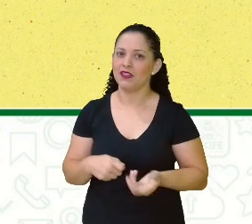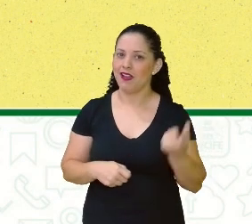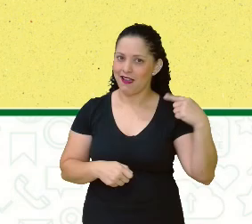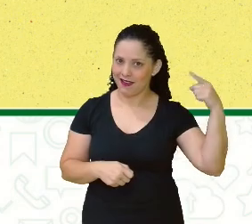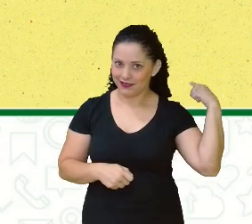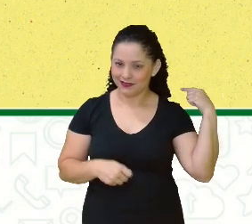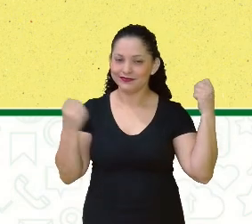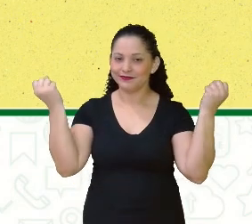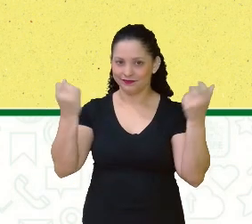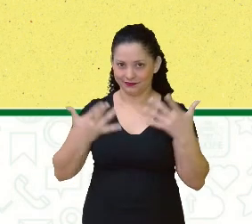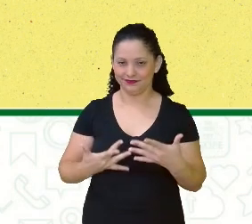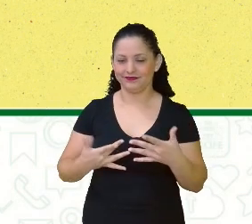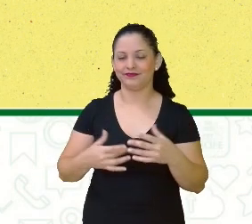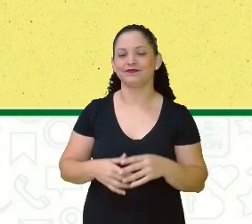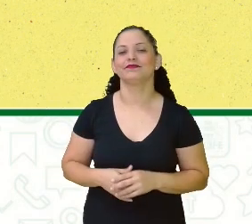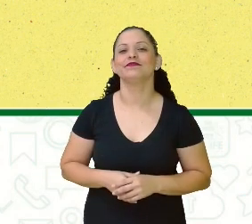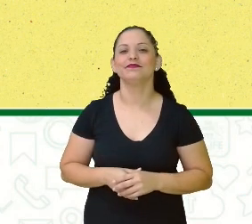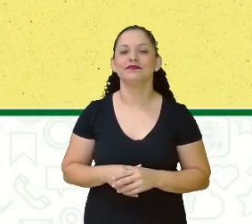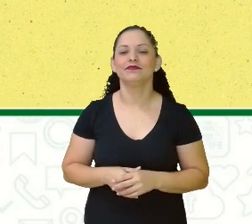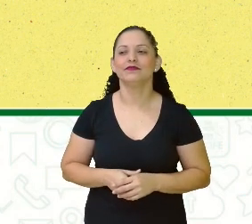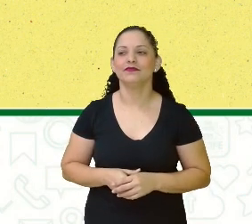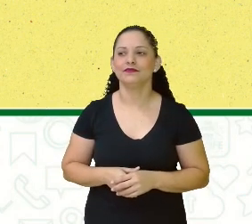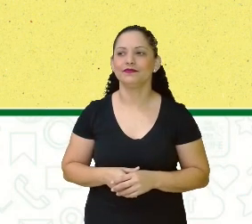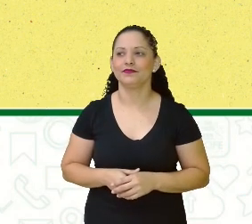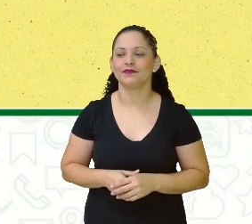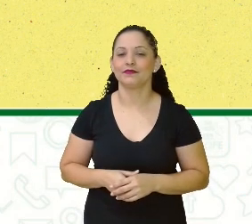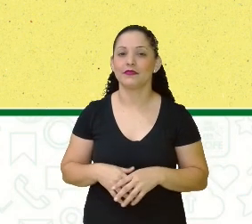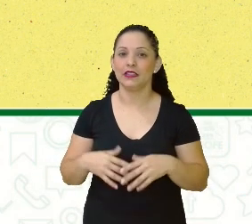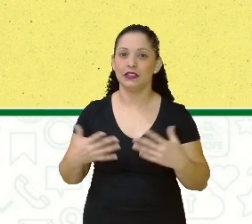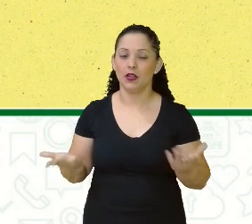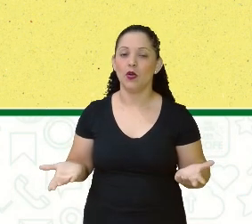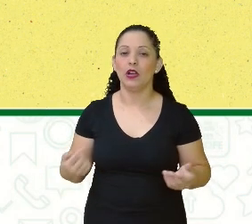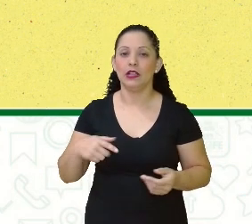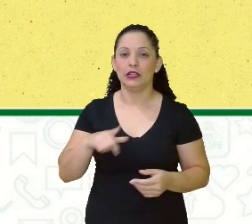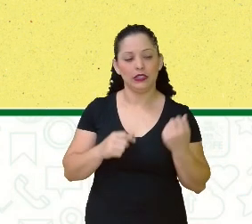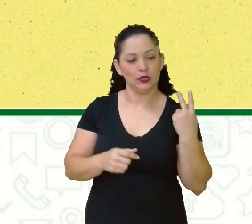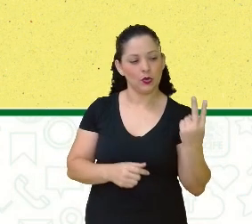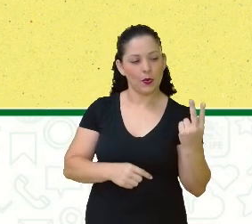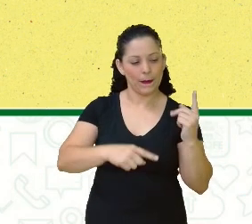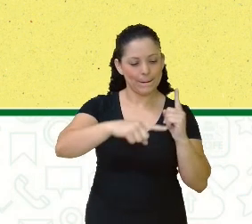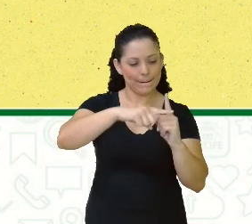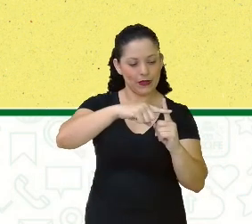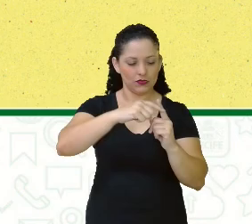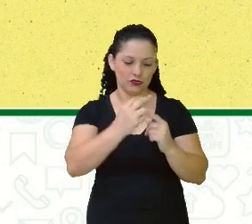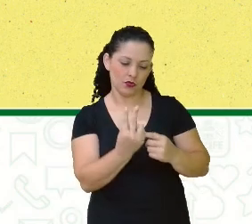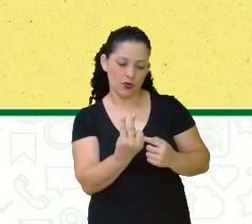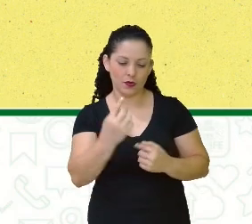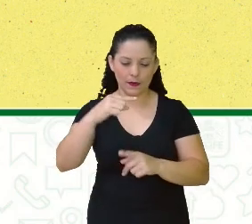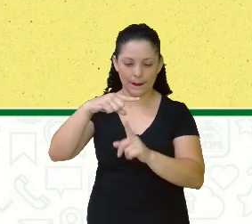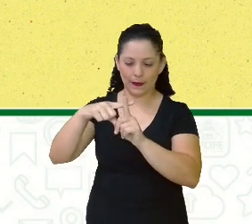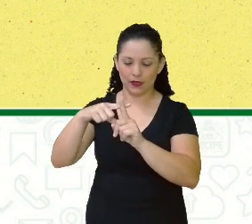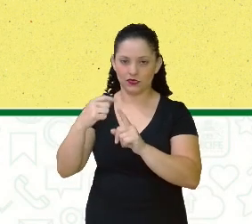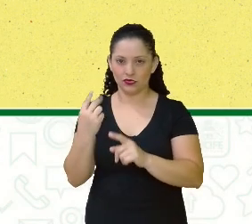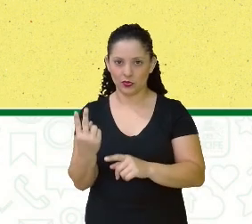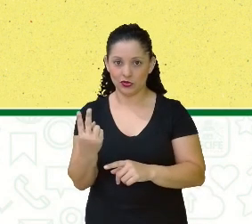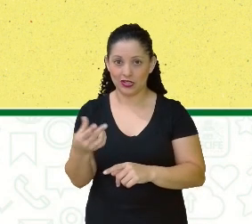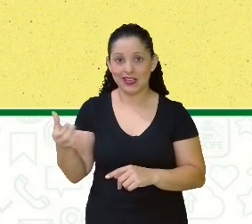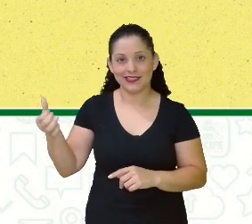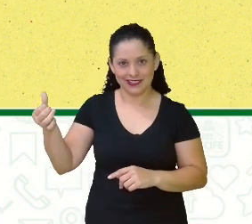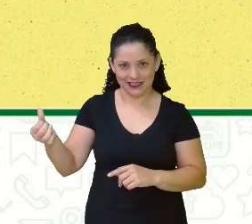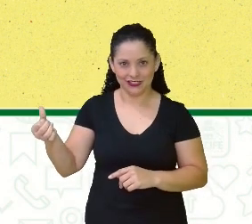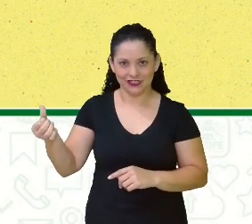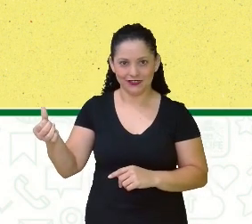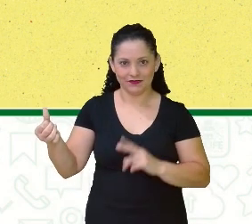passada, né? Lembram? Então, eu tenho 2 mais 2 mais 2 é 6,